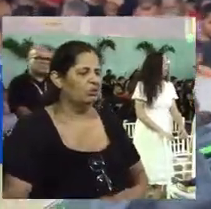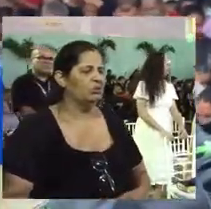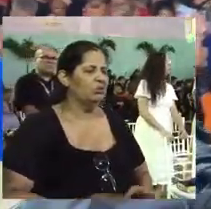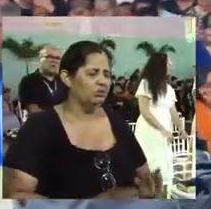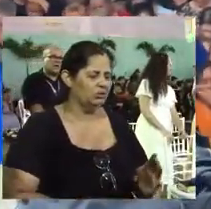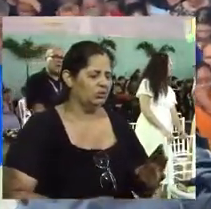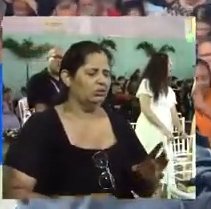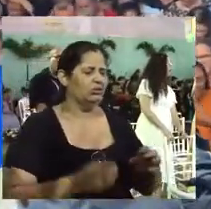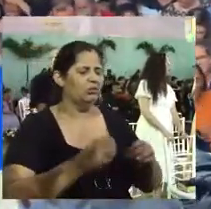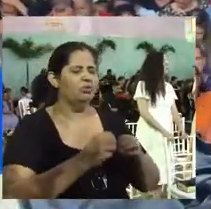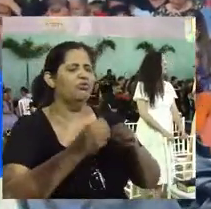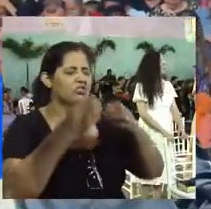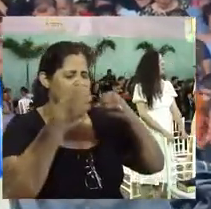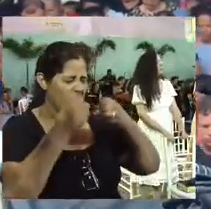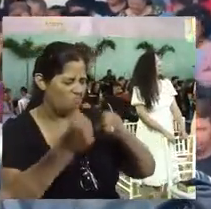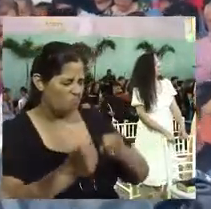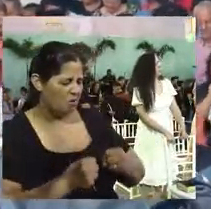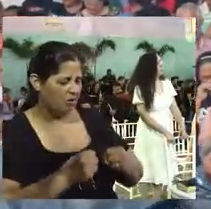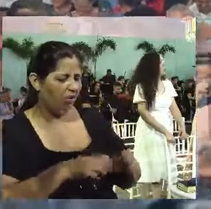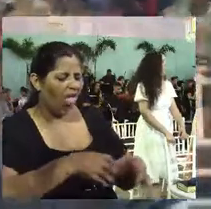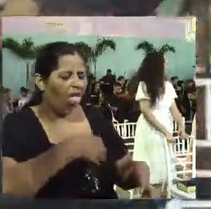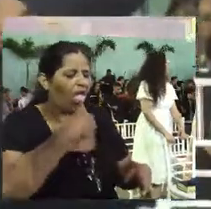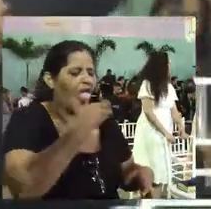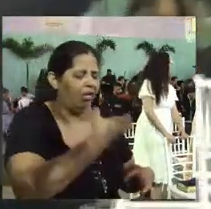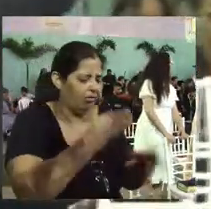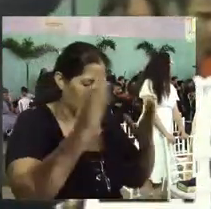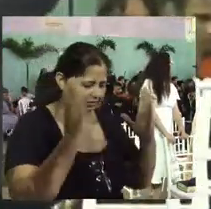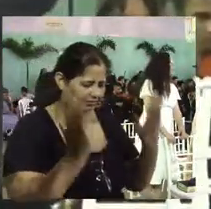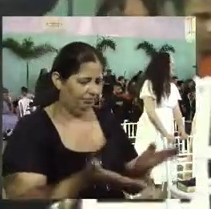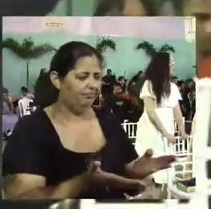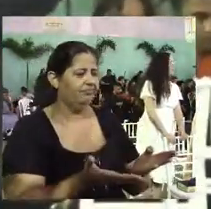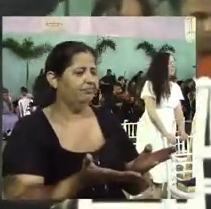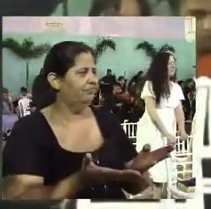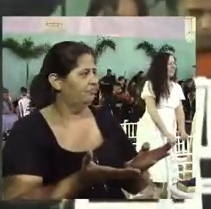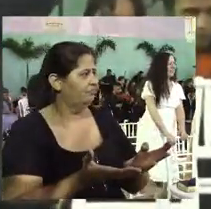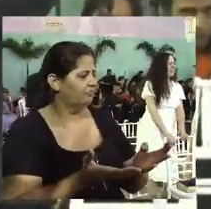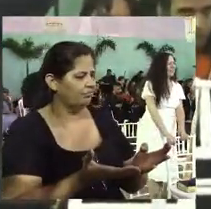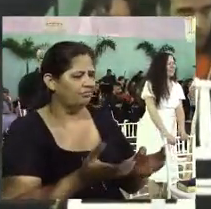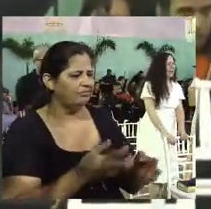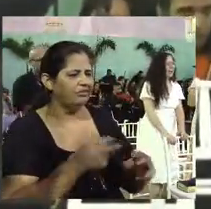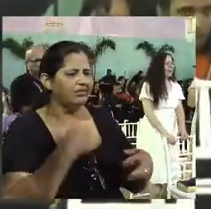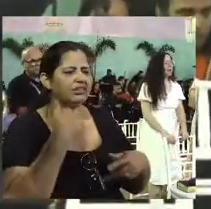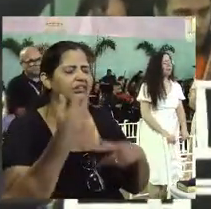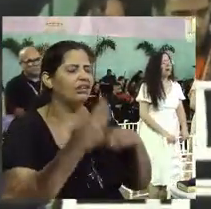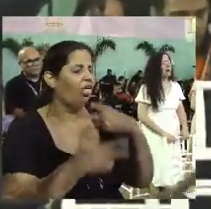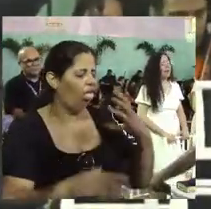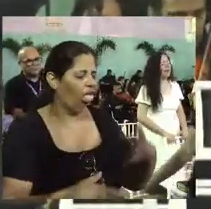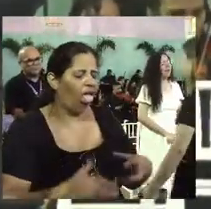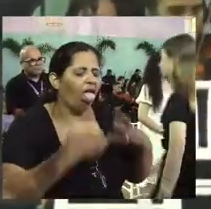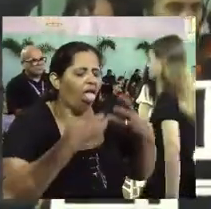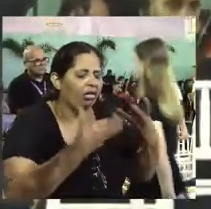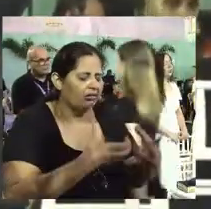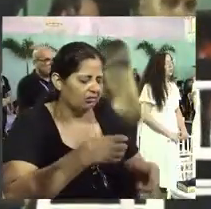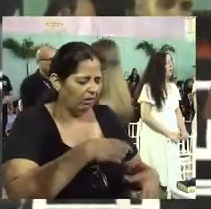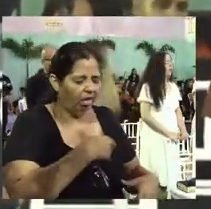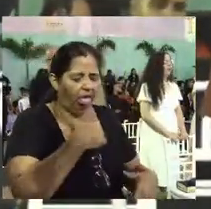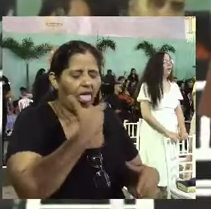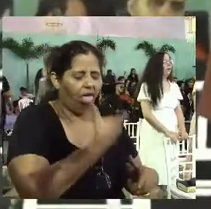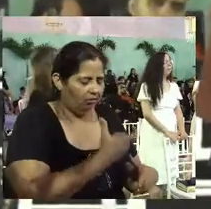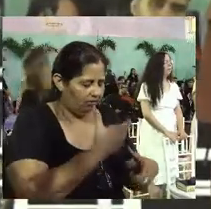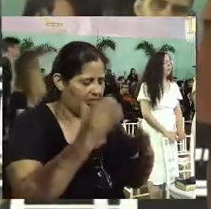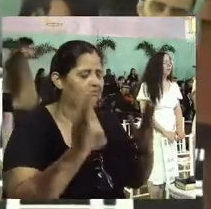você poderá começar a vomitar agora se você sentir enjoou não tenha